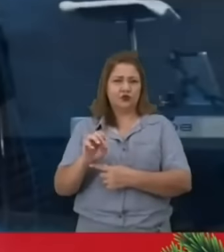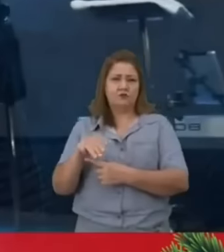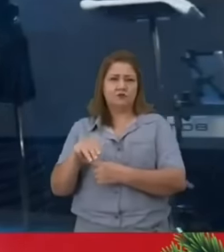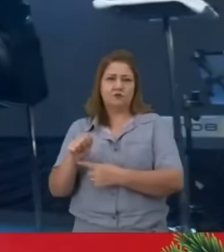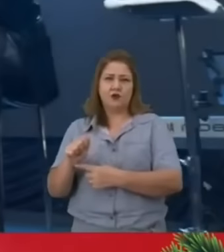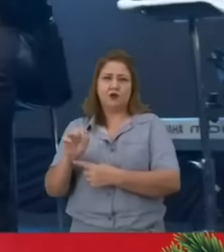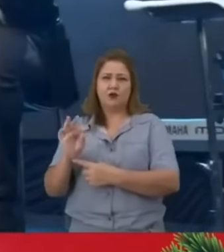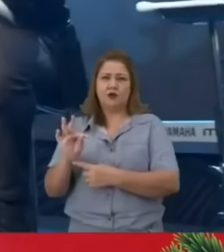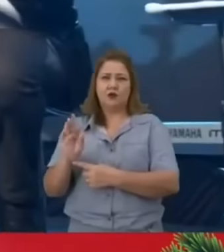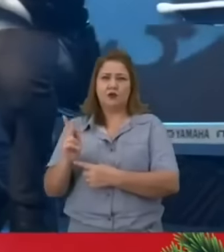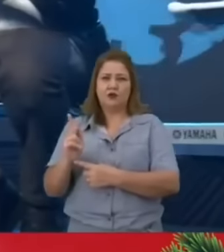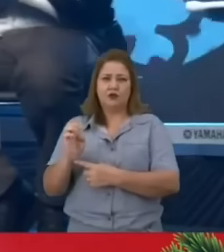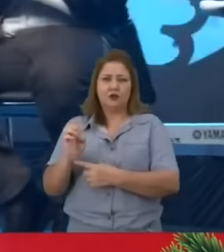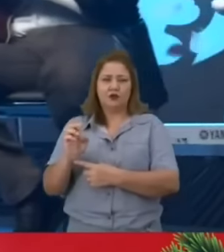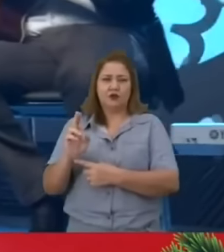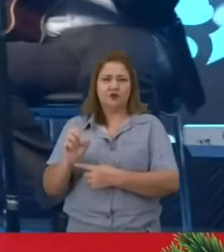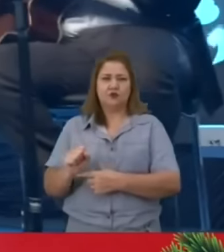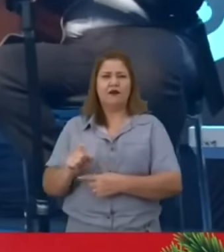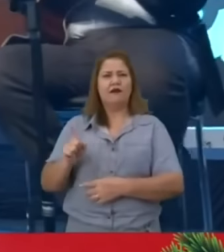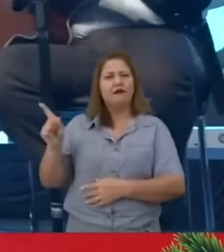Ela tava tão linda,